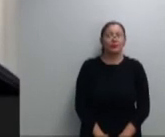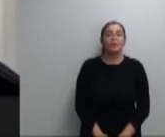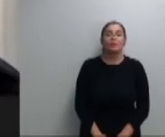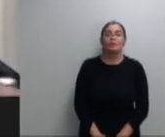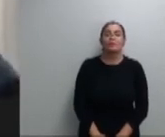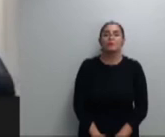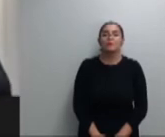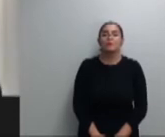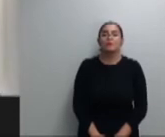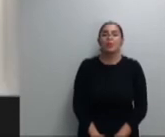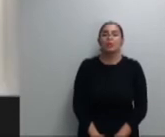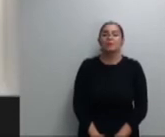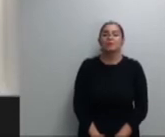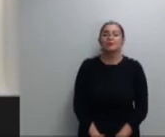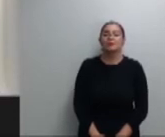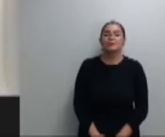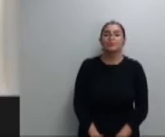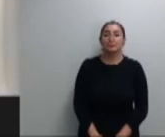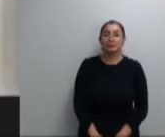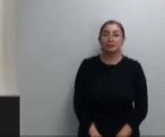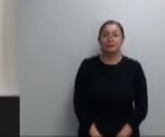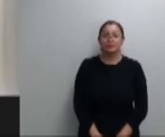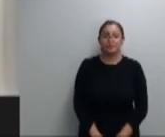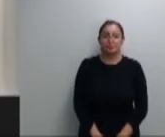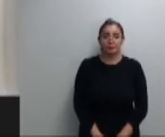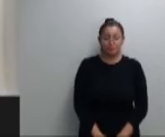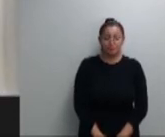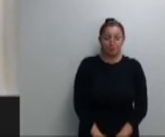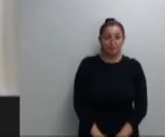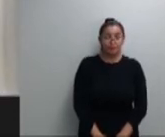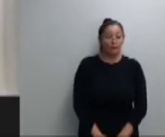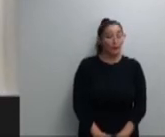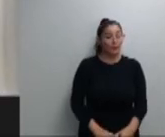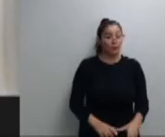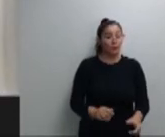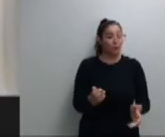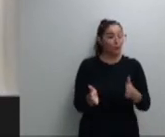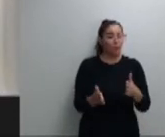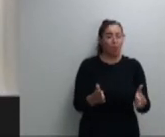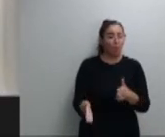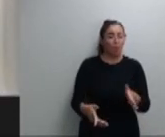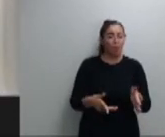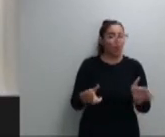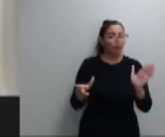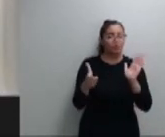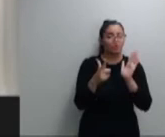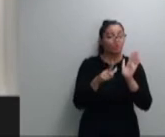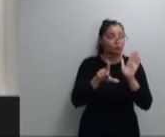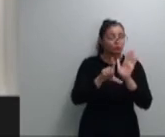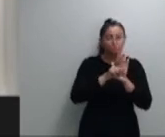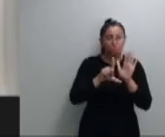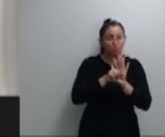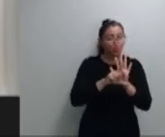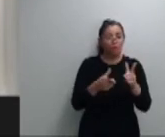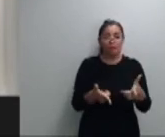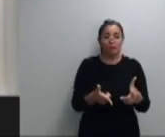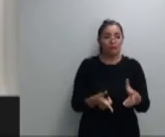depois do prazo legal para a fruição do crédito, não haverá estômago. Se se der antes,